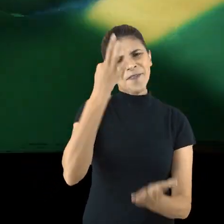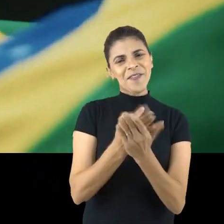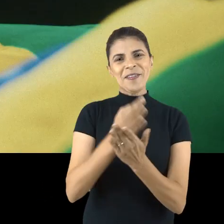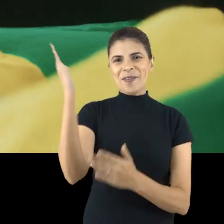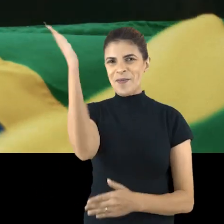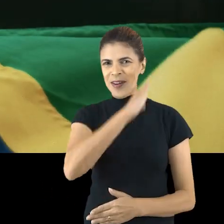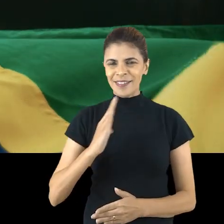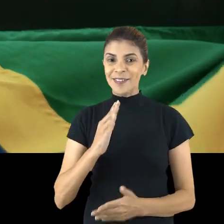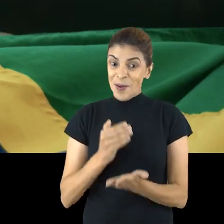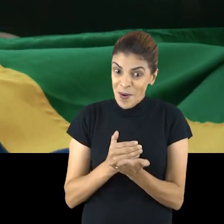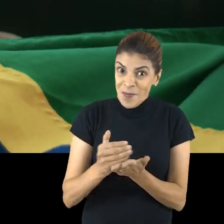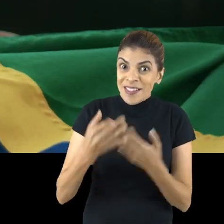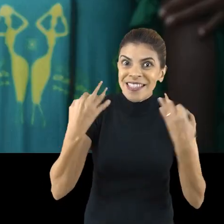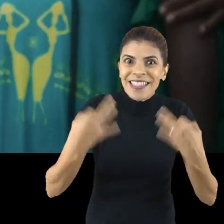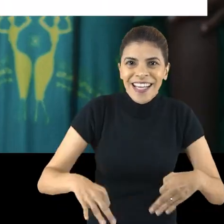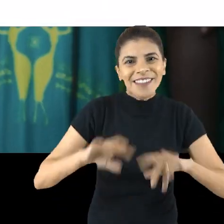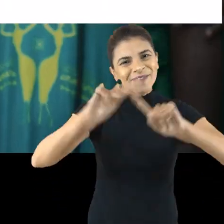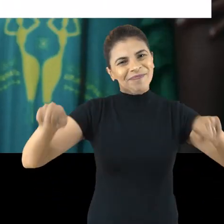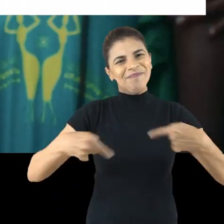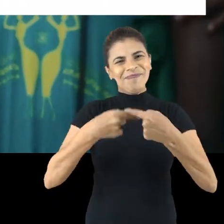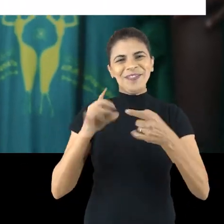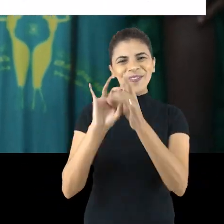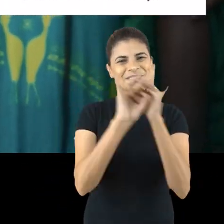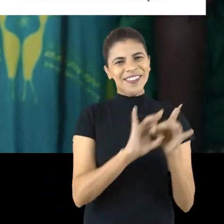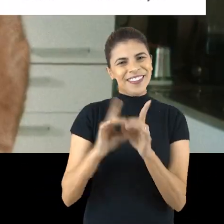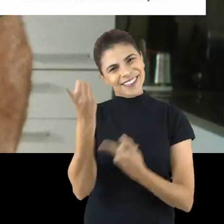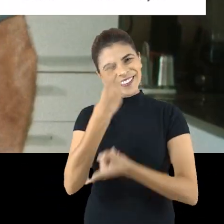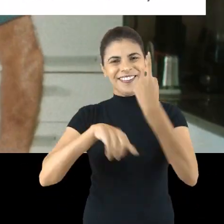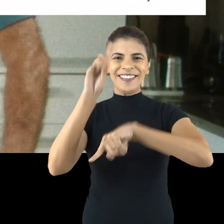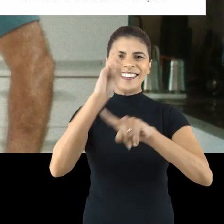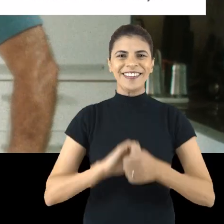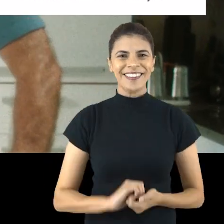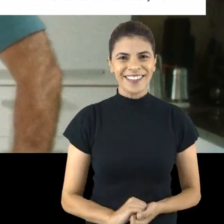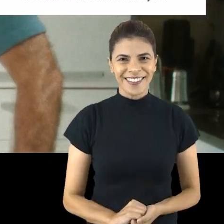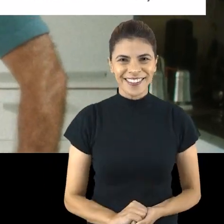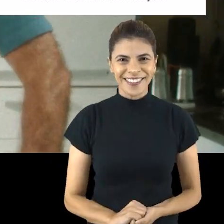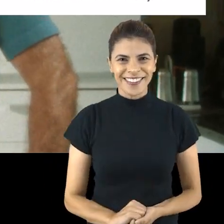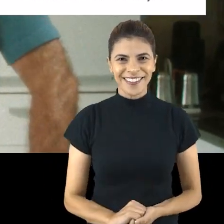Fé no Brasil, a gente tá no rumo certo. Brasil, união e reconstrução.